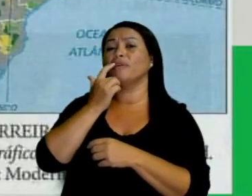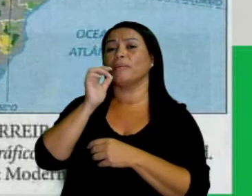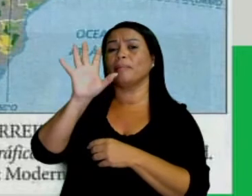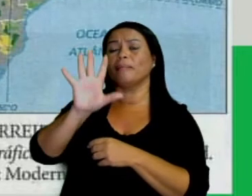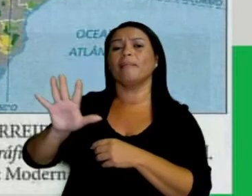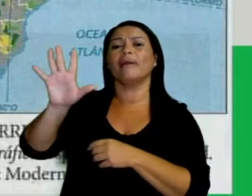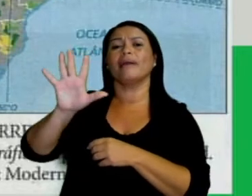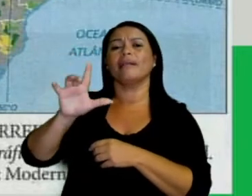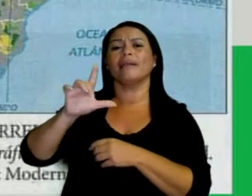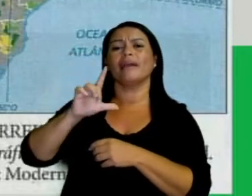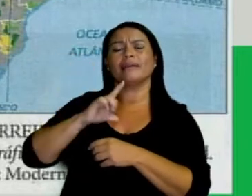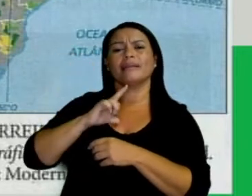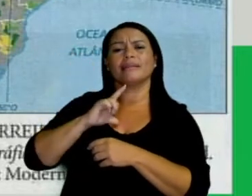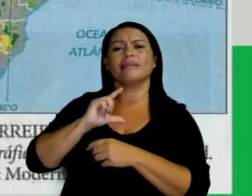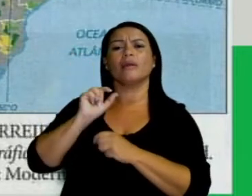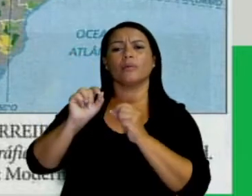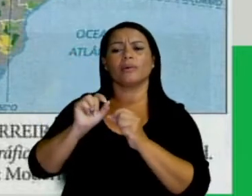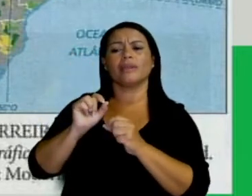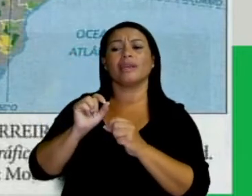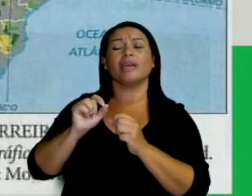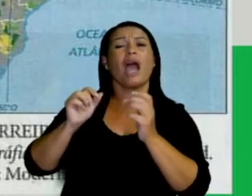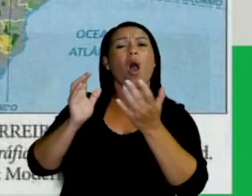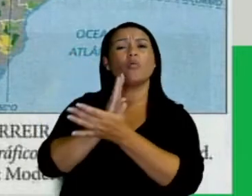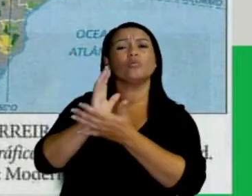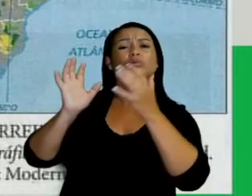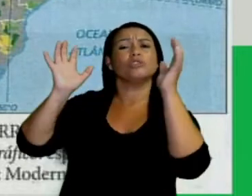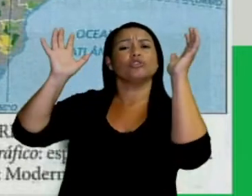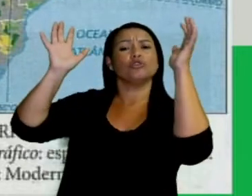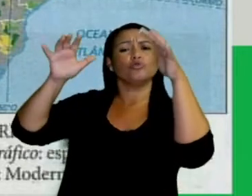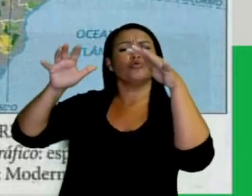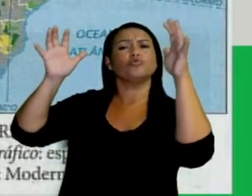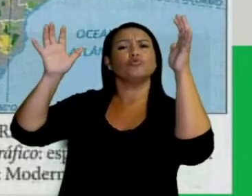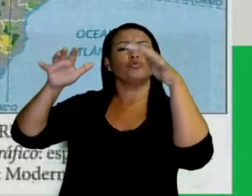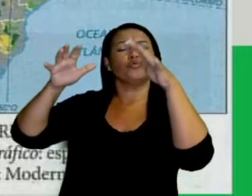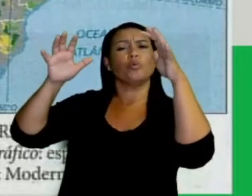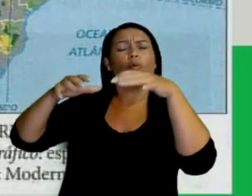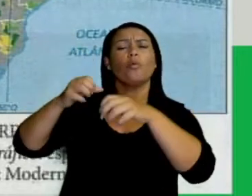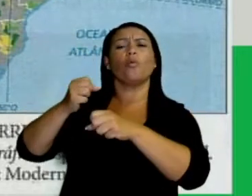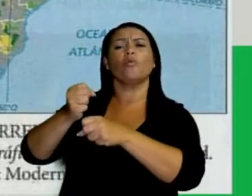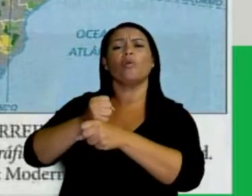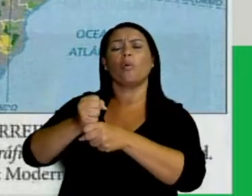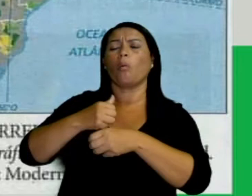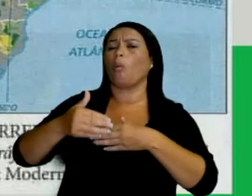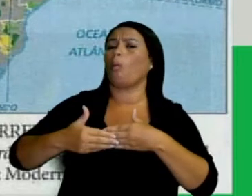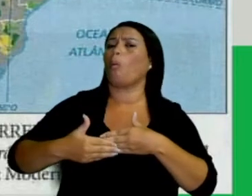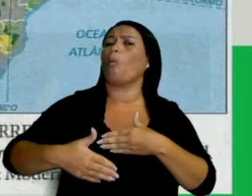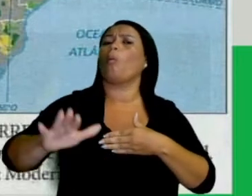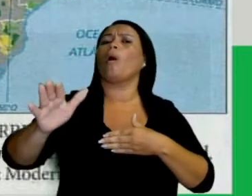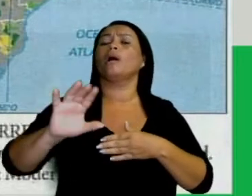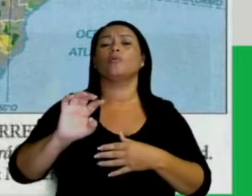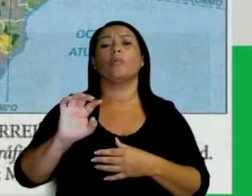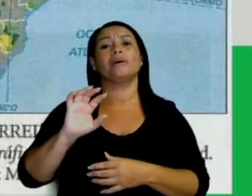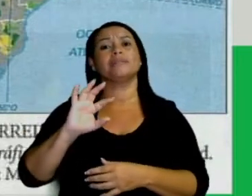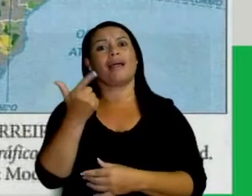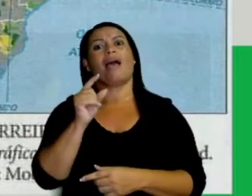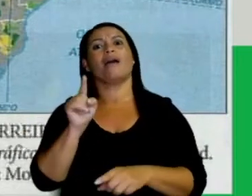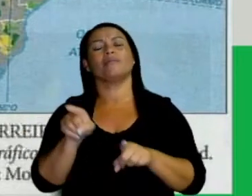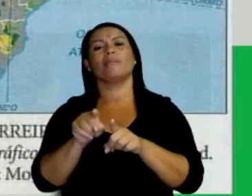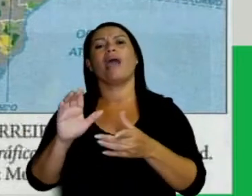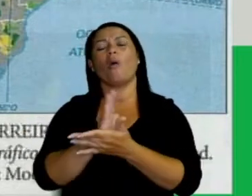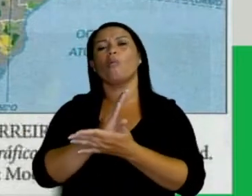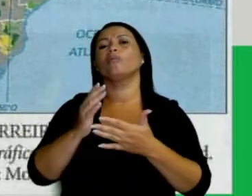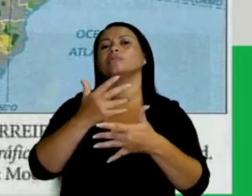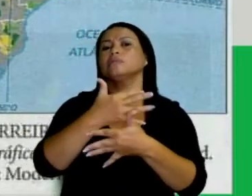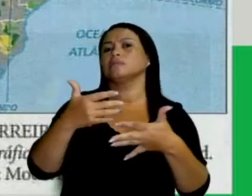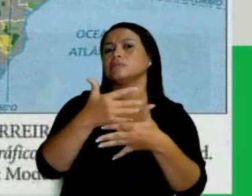abrange a região amazônica, você vai ter chuvas que são regulares basicamente ao longo de todo o ano. Embora, lógico, né, existam algumas cidades